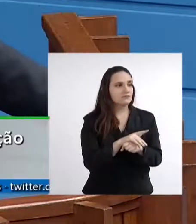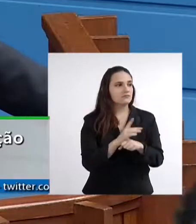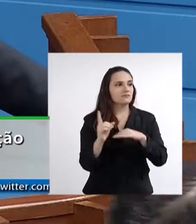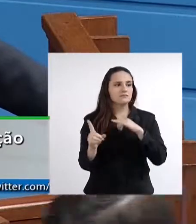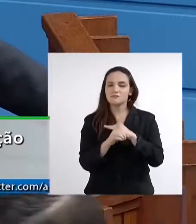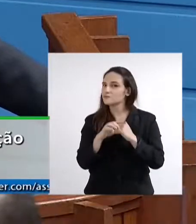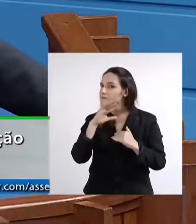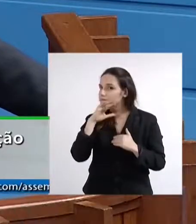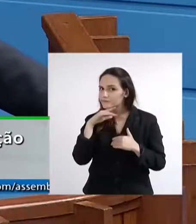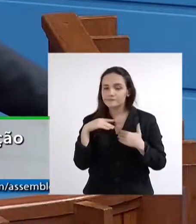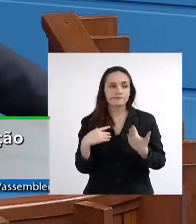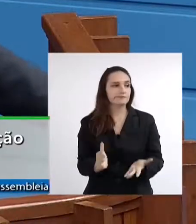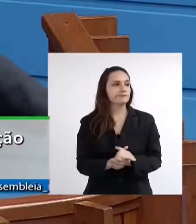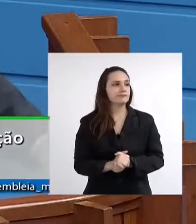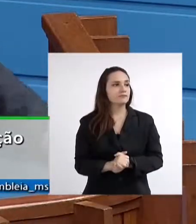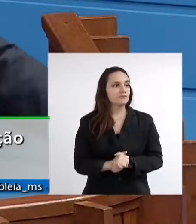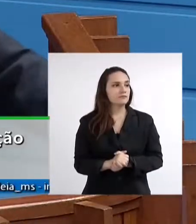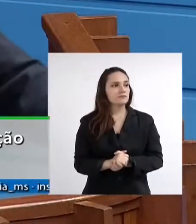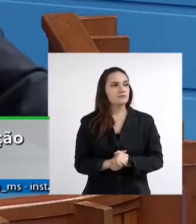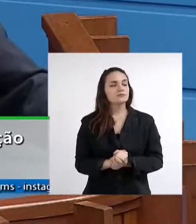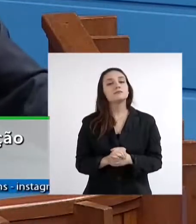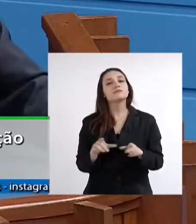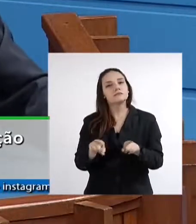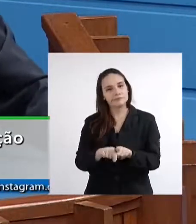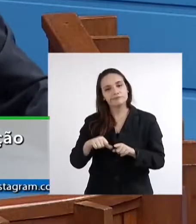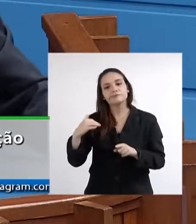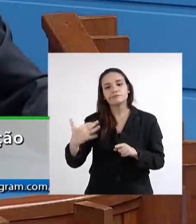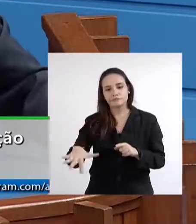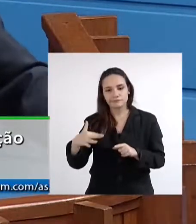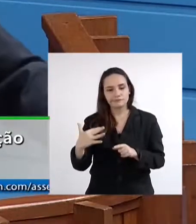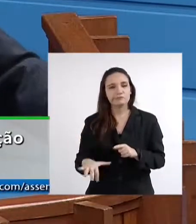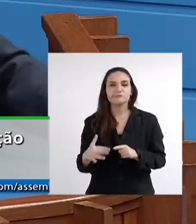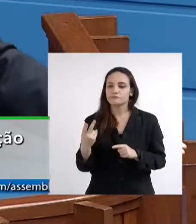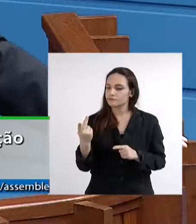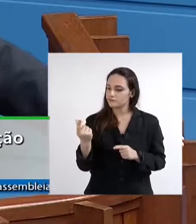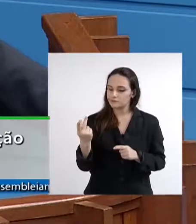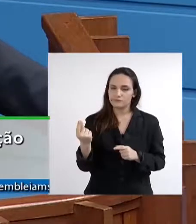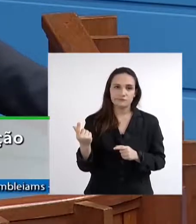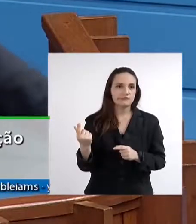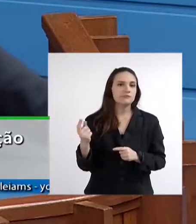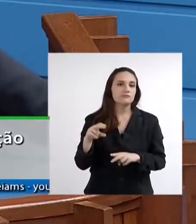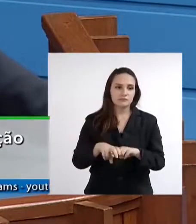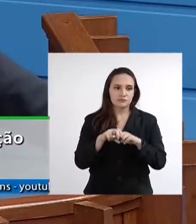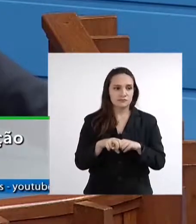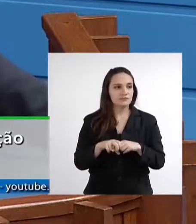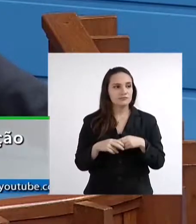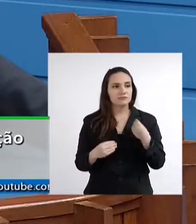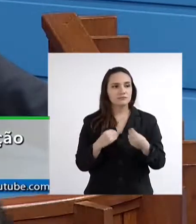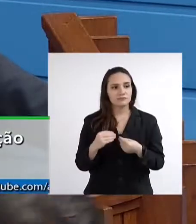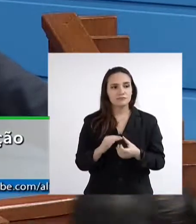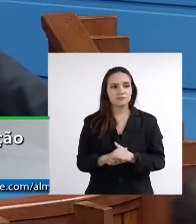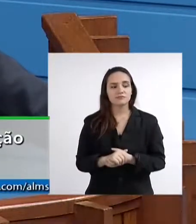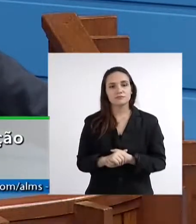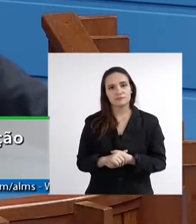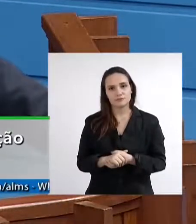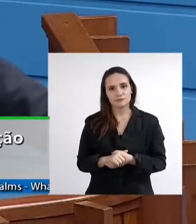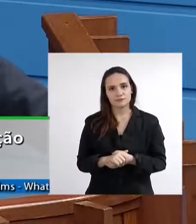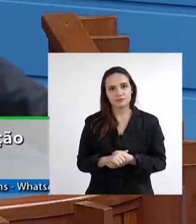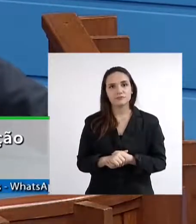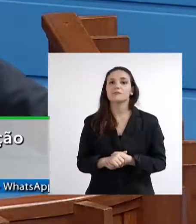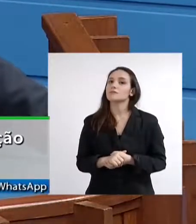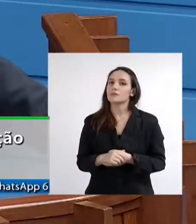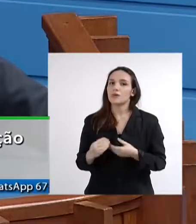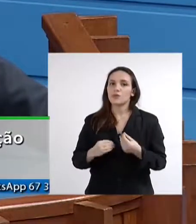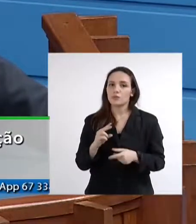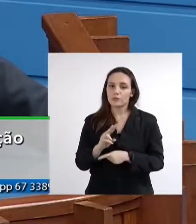muito a desejar e encarece demais o serviço de manutenção daquela